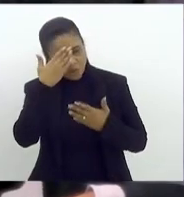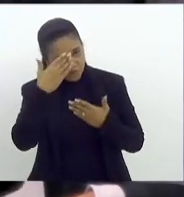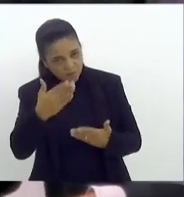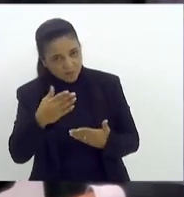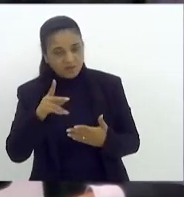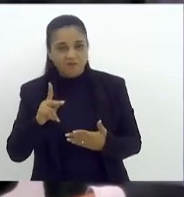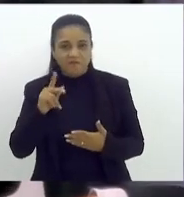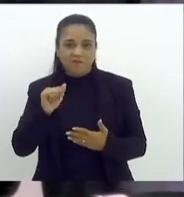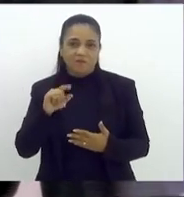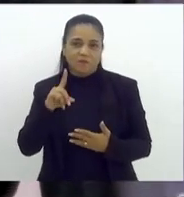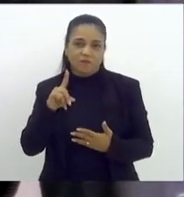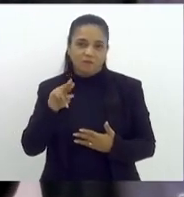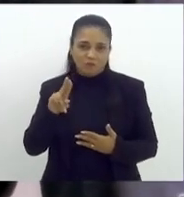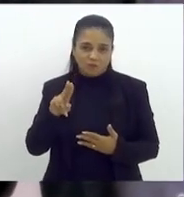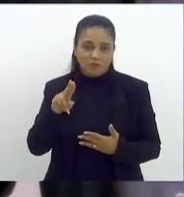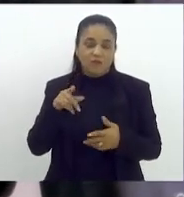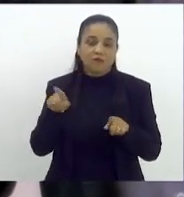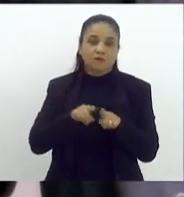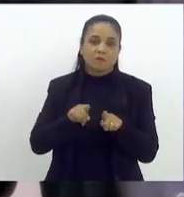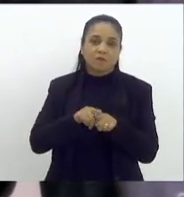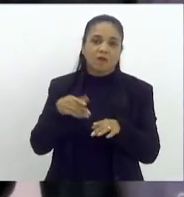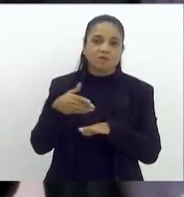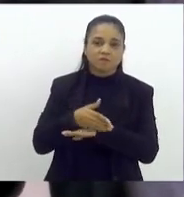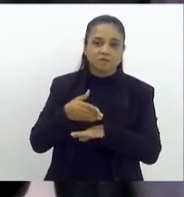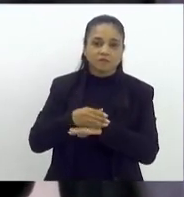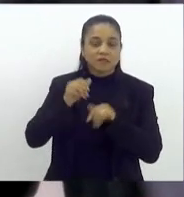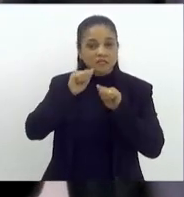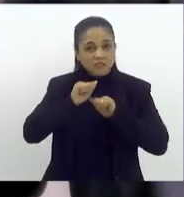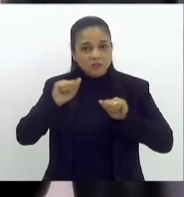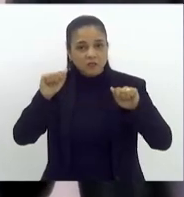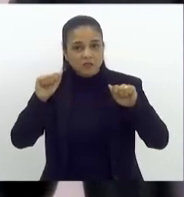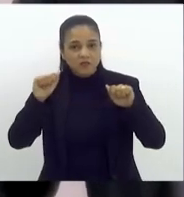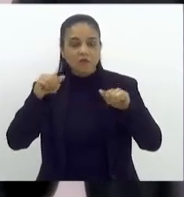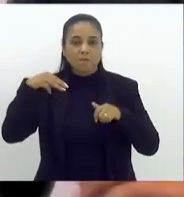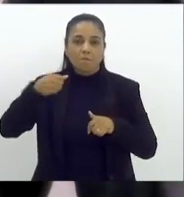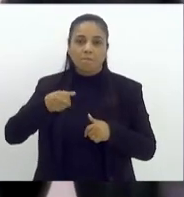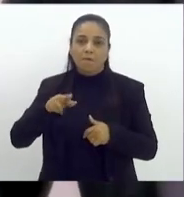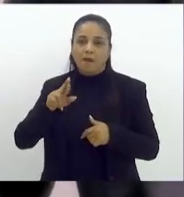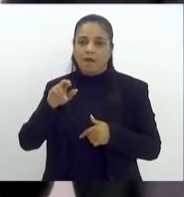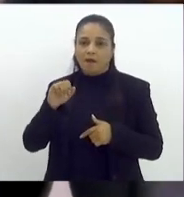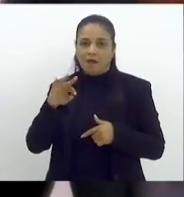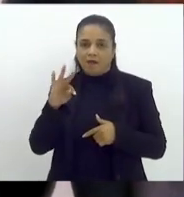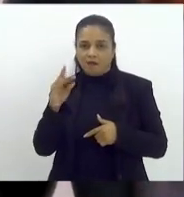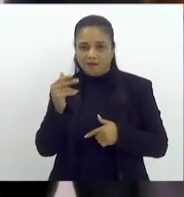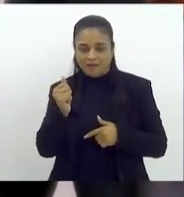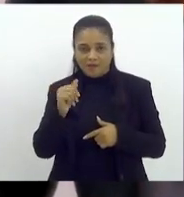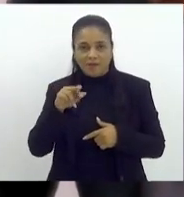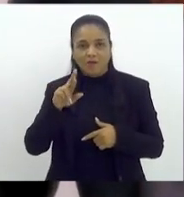tem aqui também presente assessoria da deputada estadual Marta Rocha